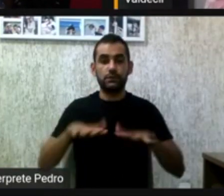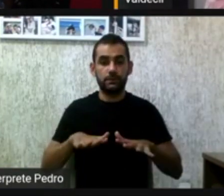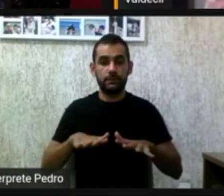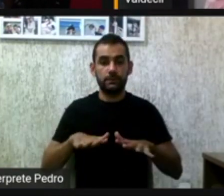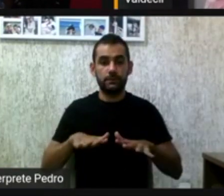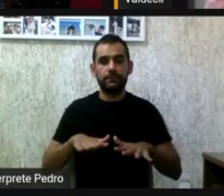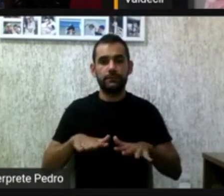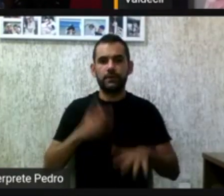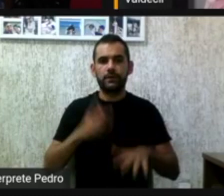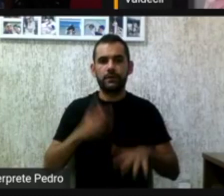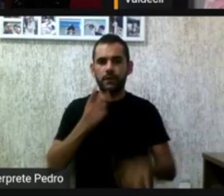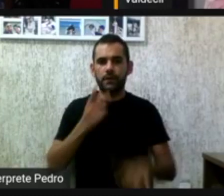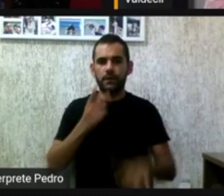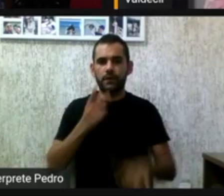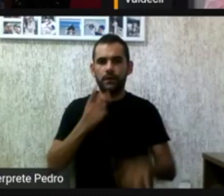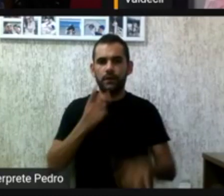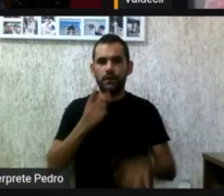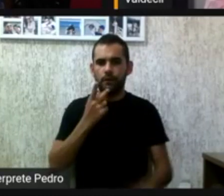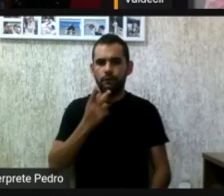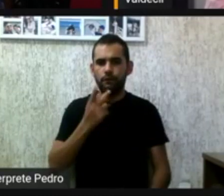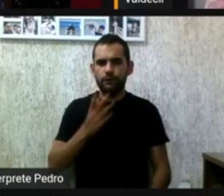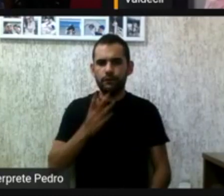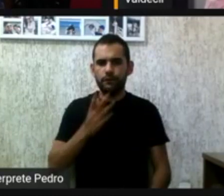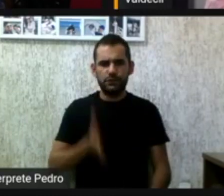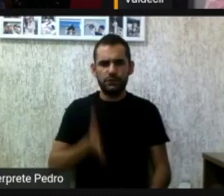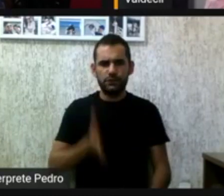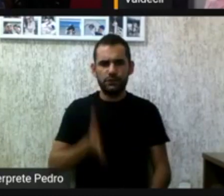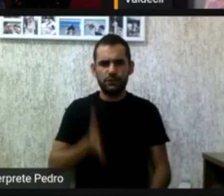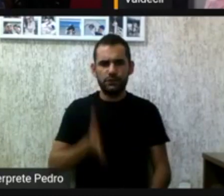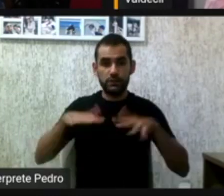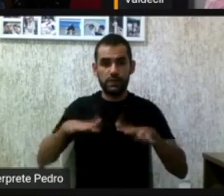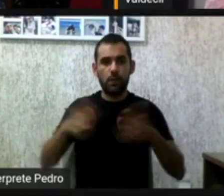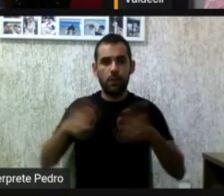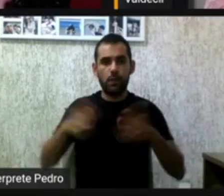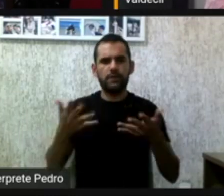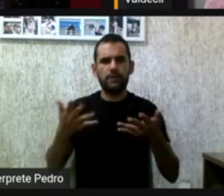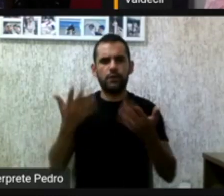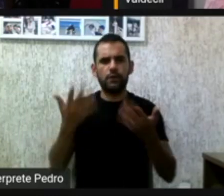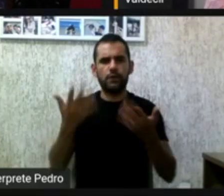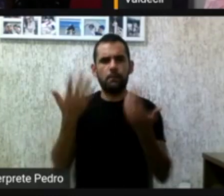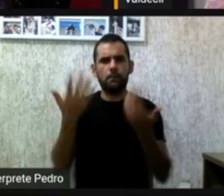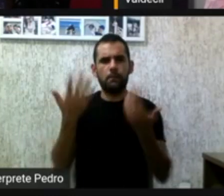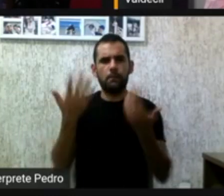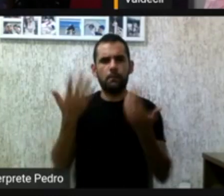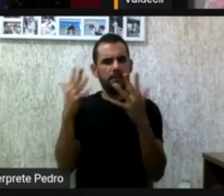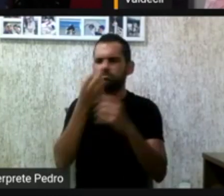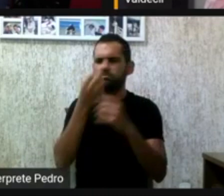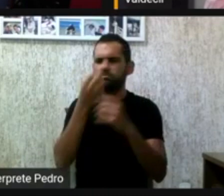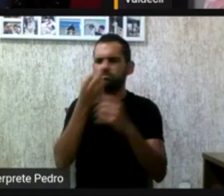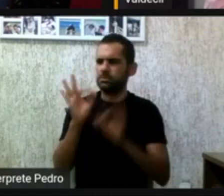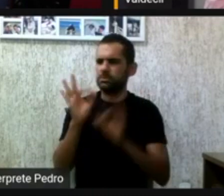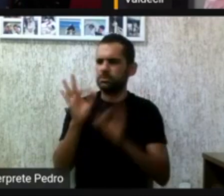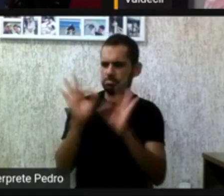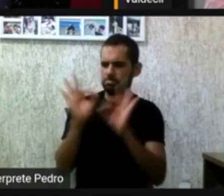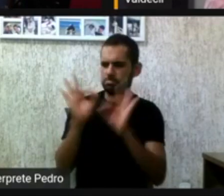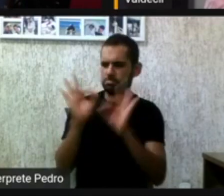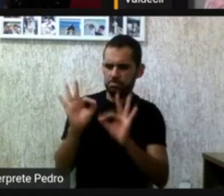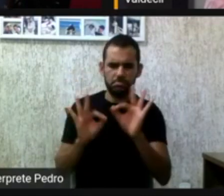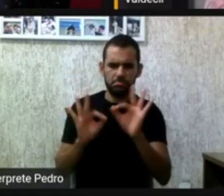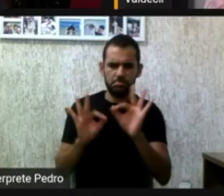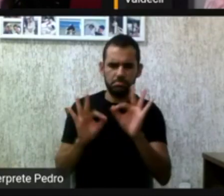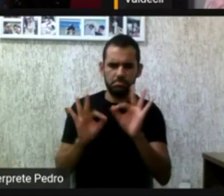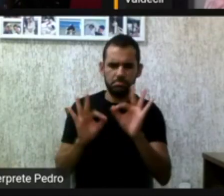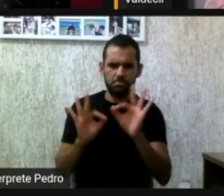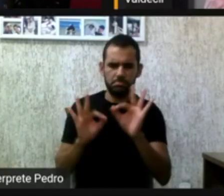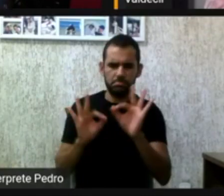quero parabenizá-lo porque eu achei muito bem escrito e eu gosto muito desse trabalho de inclusão.